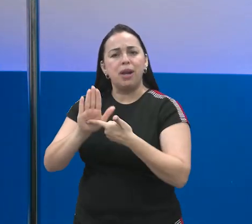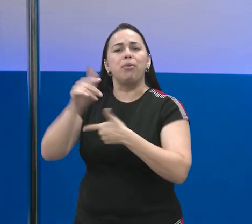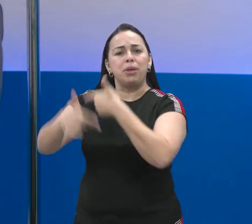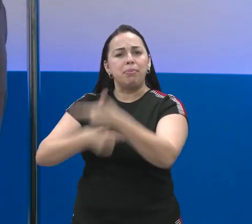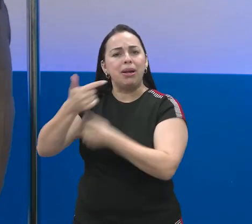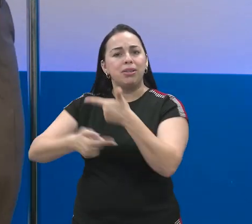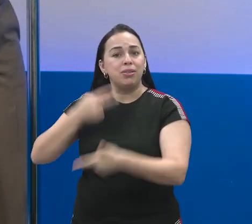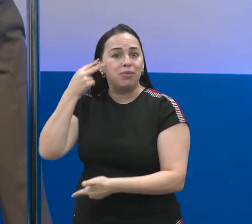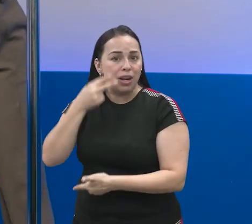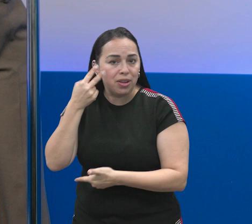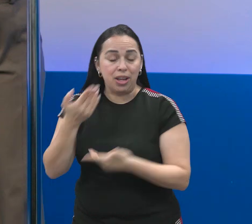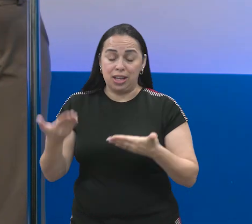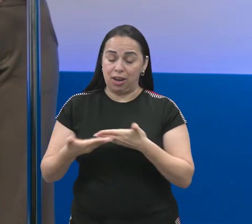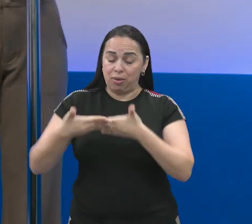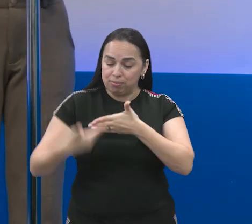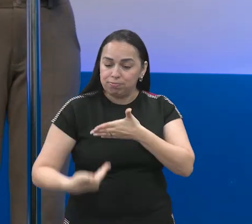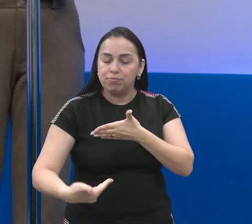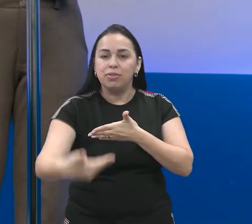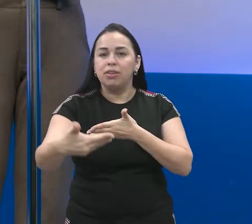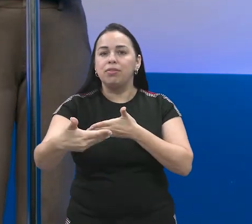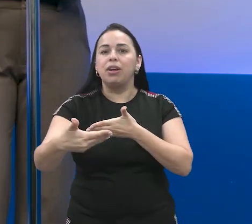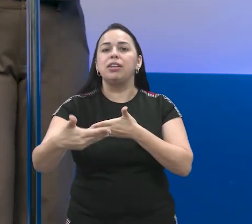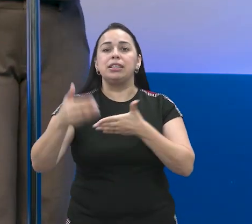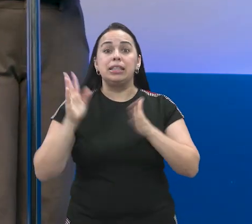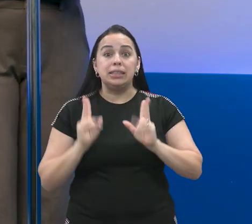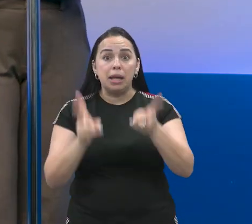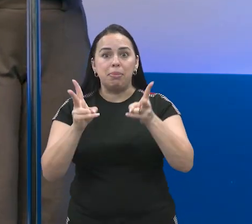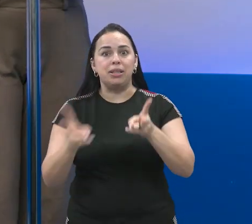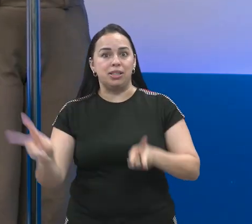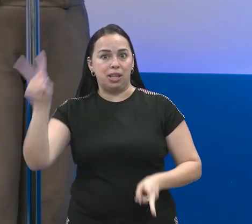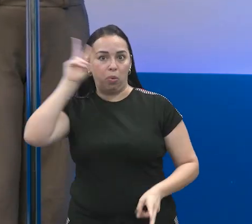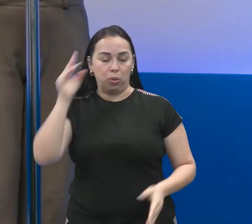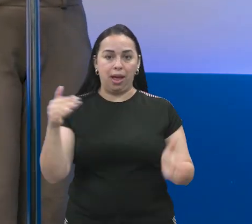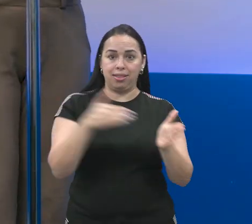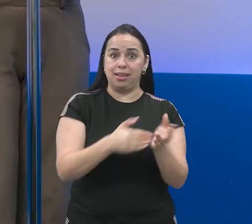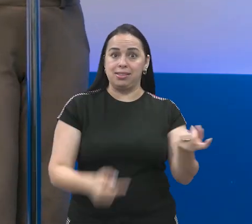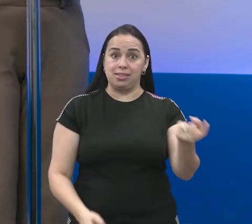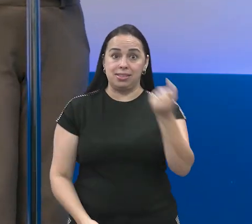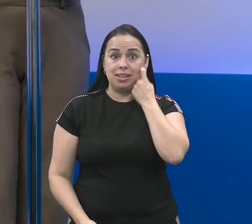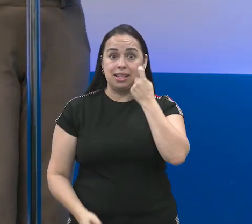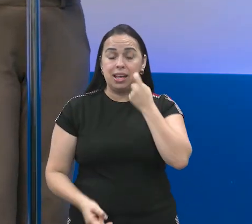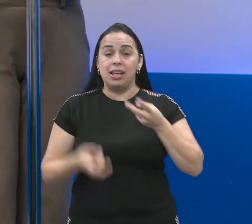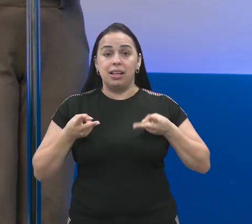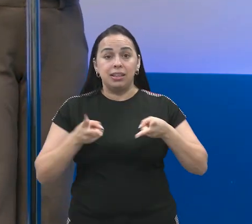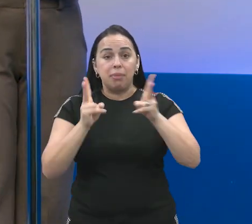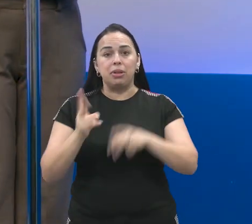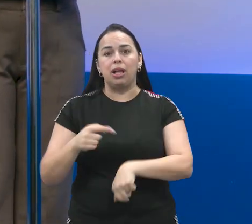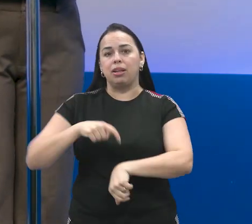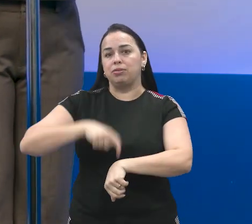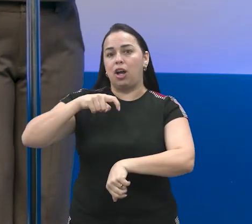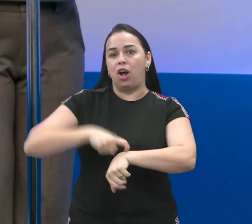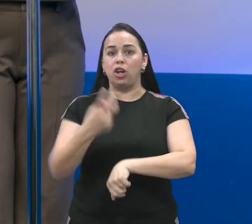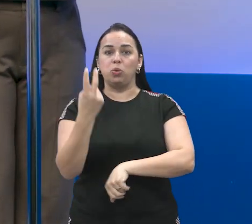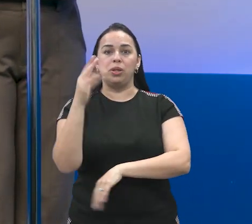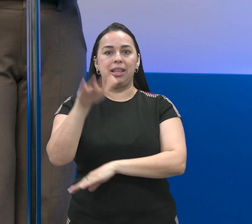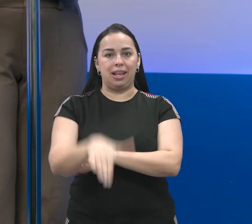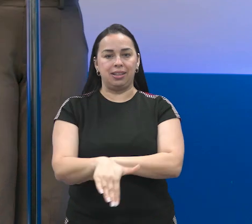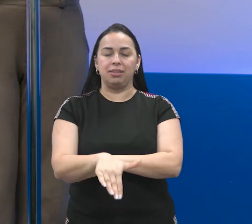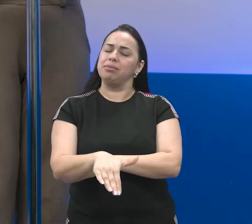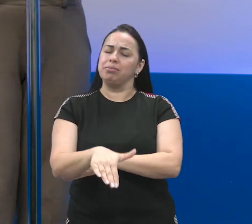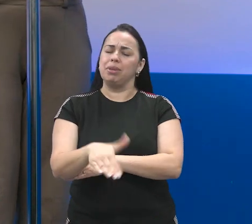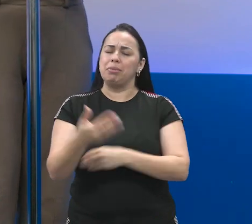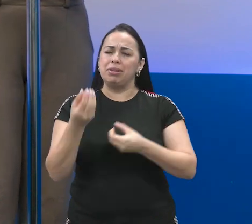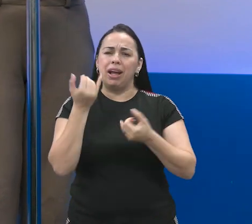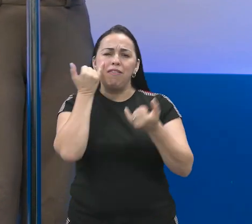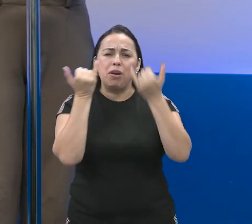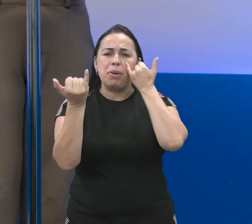do Legislativo. A partir de agora, nosso encontro é de segunda a sexta-feira, sempre às 2 horas da tarde.